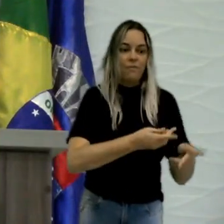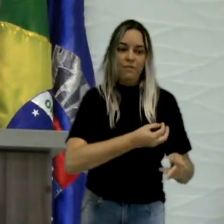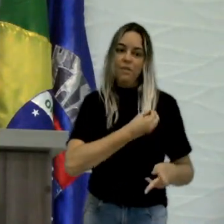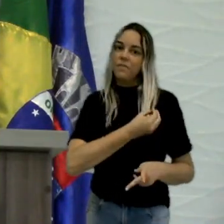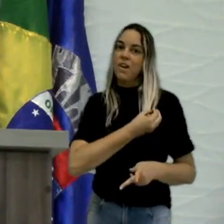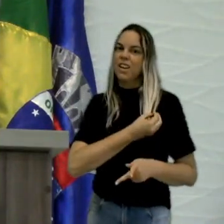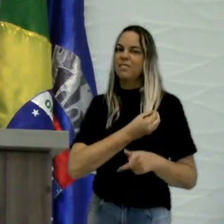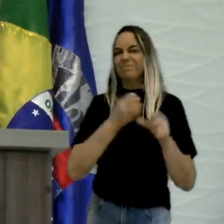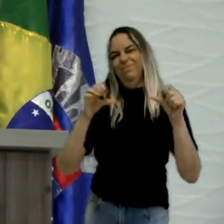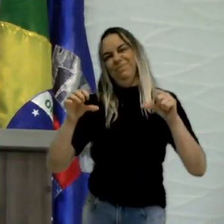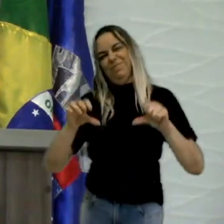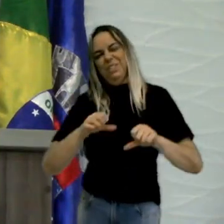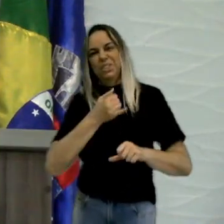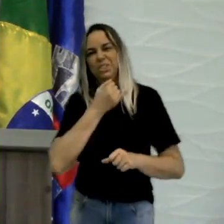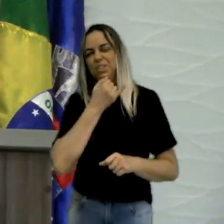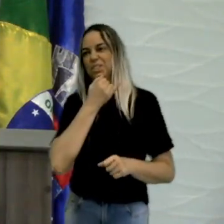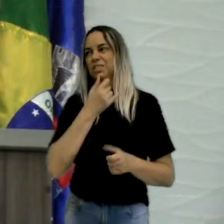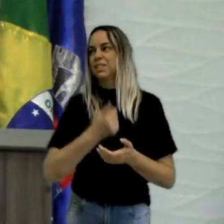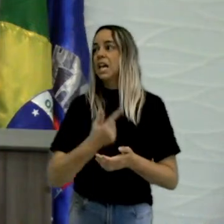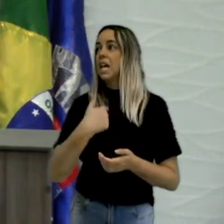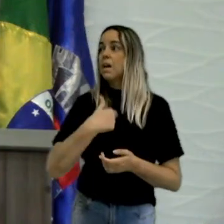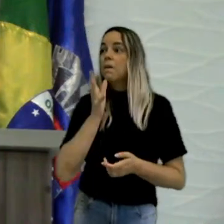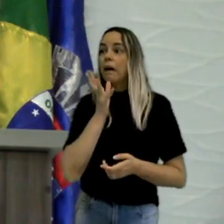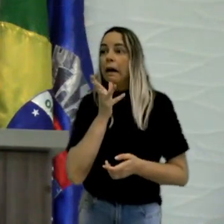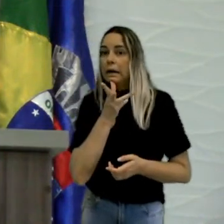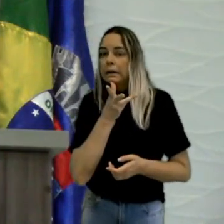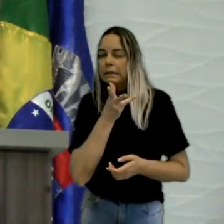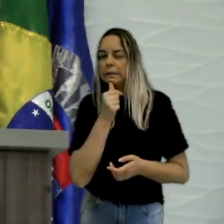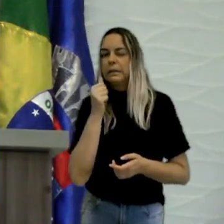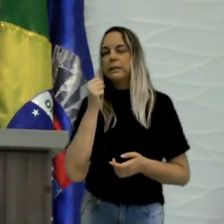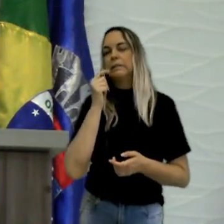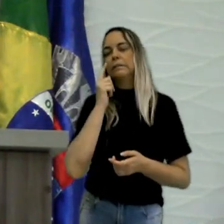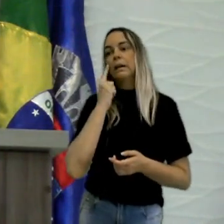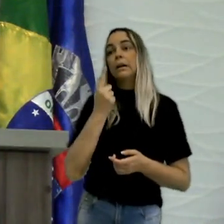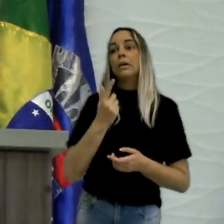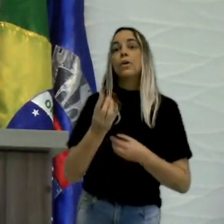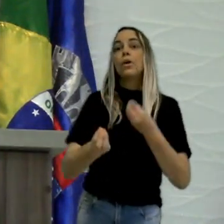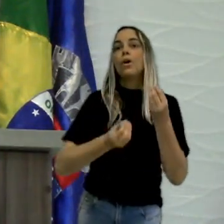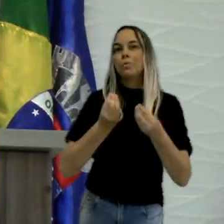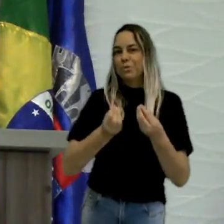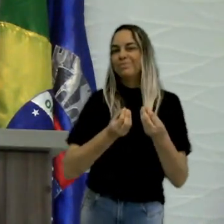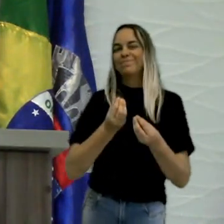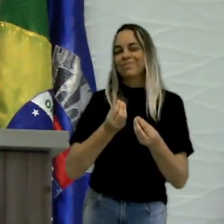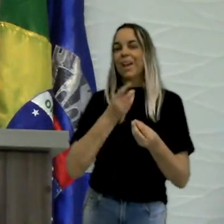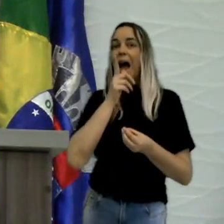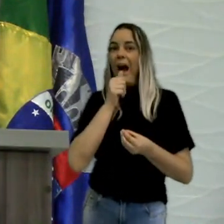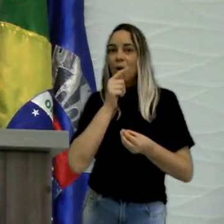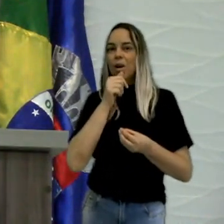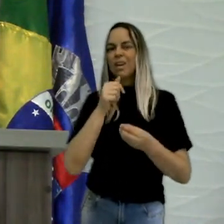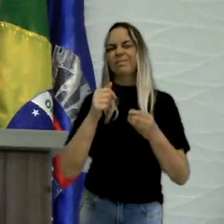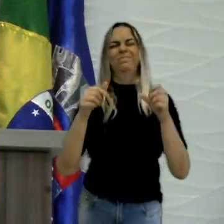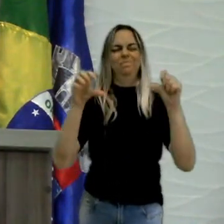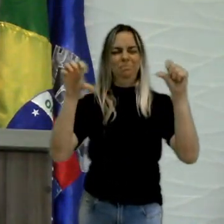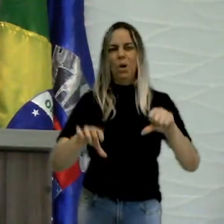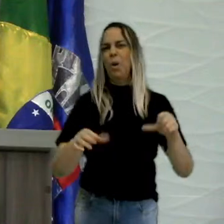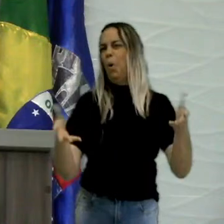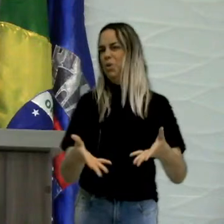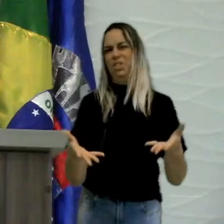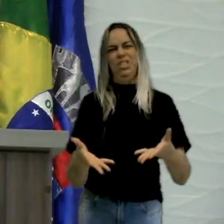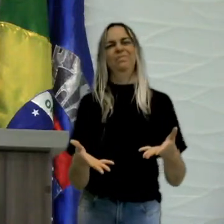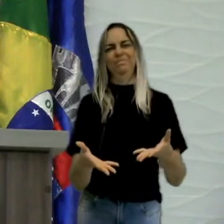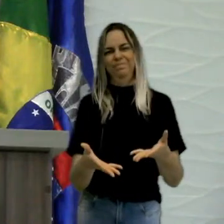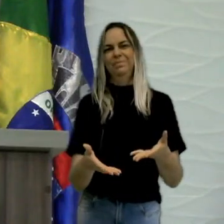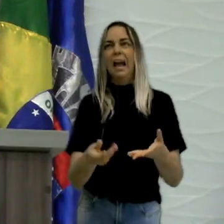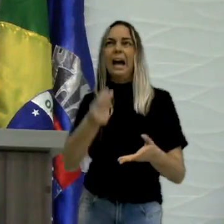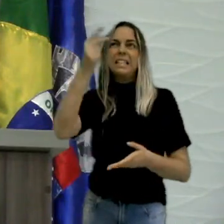Eu demorei muito a ver em São Bento do Una uma situação de falta de água como está agora. Eu acredito que nem no tempo da